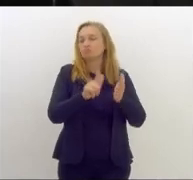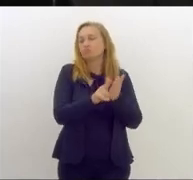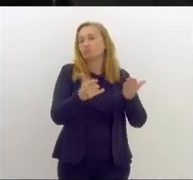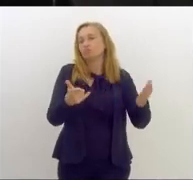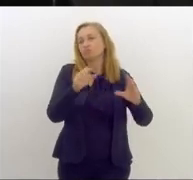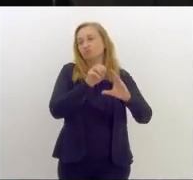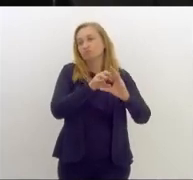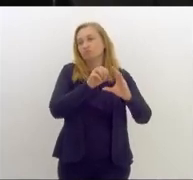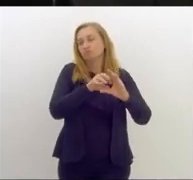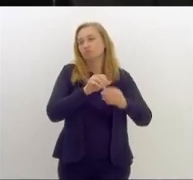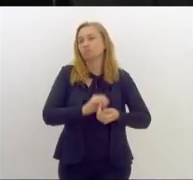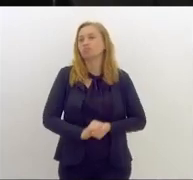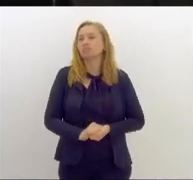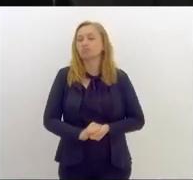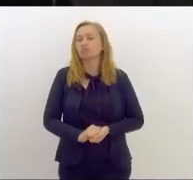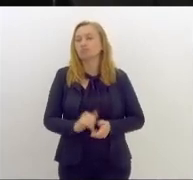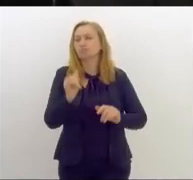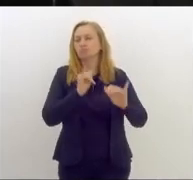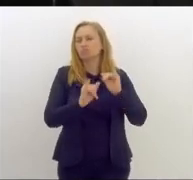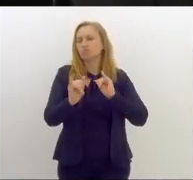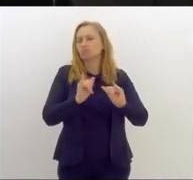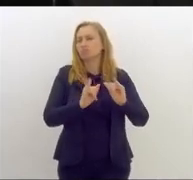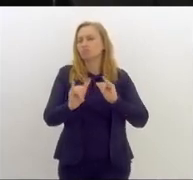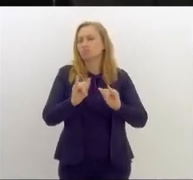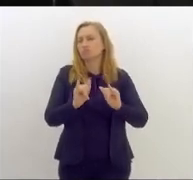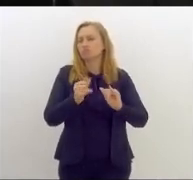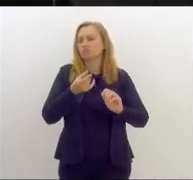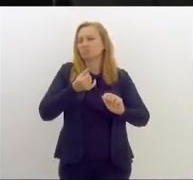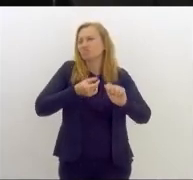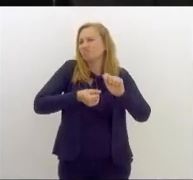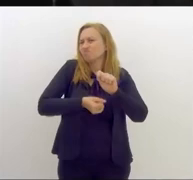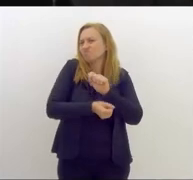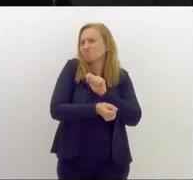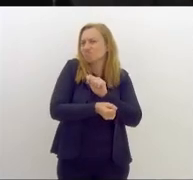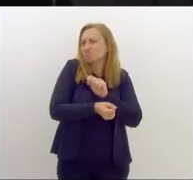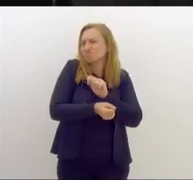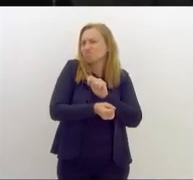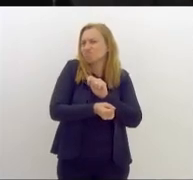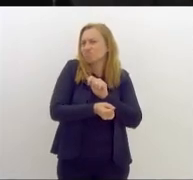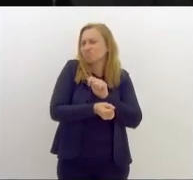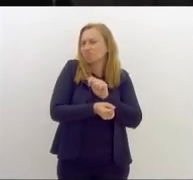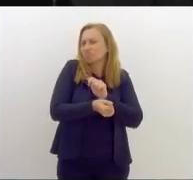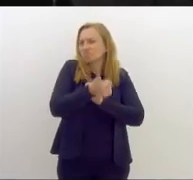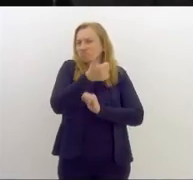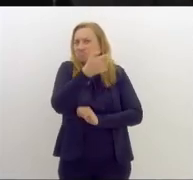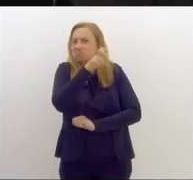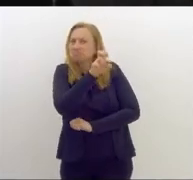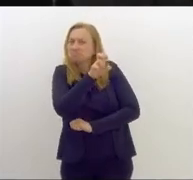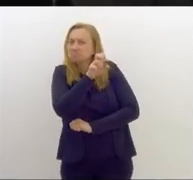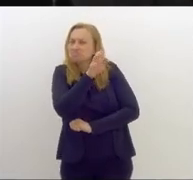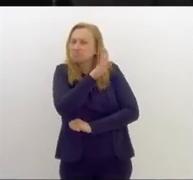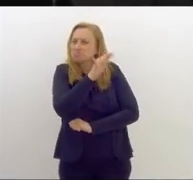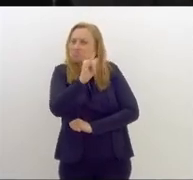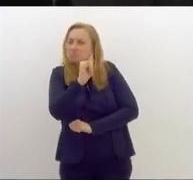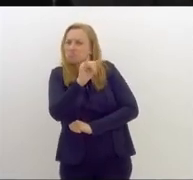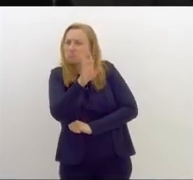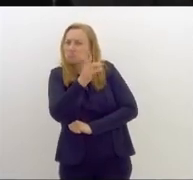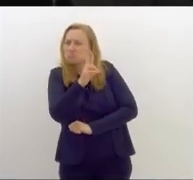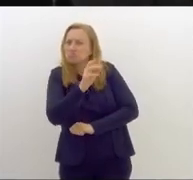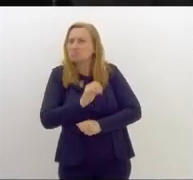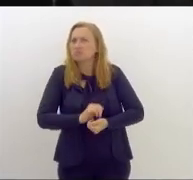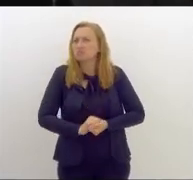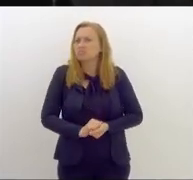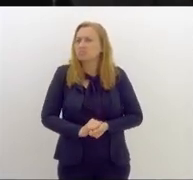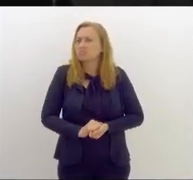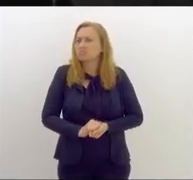Globo anunciando investimentos na ordem aí de uns 15 bilhões de reais